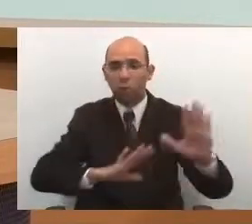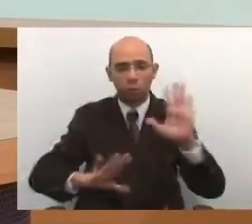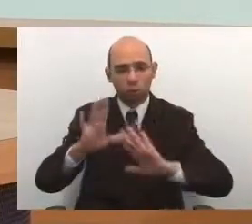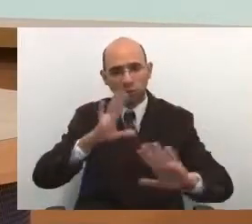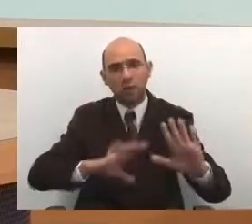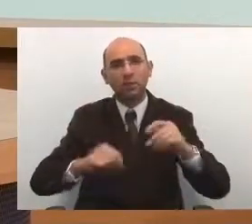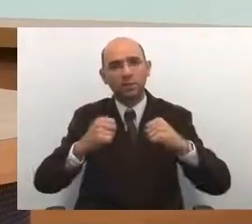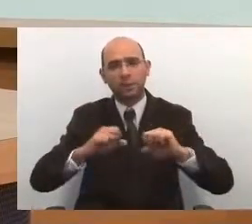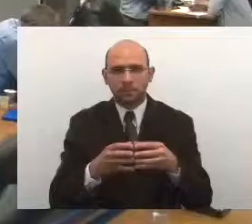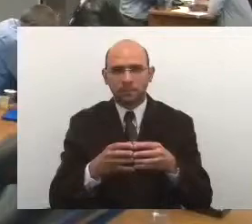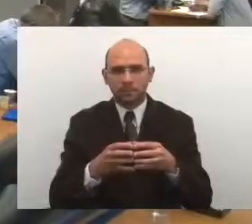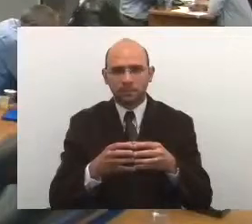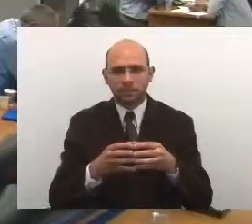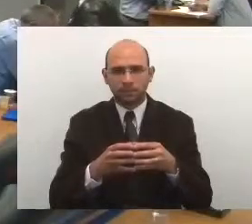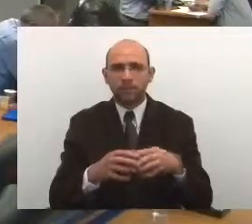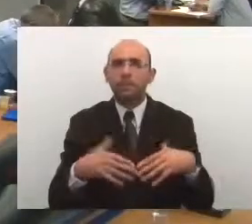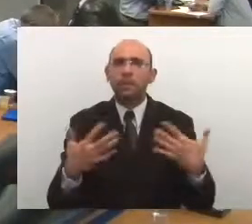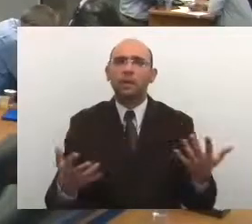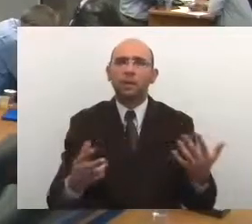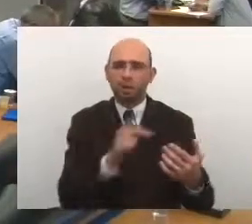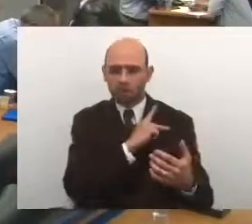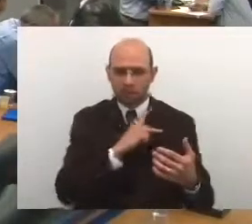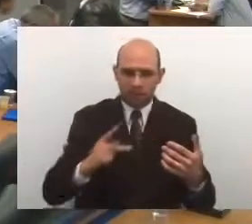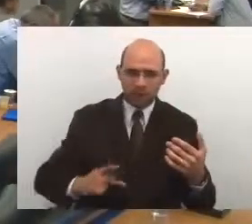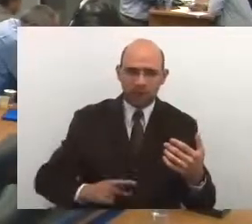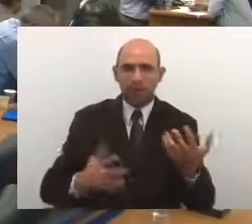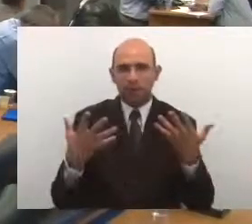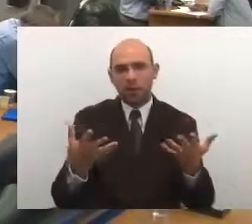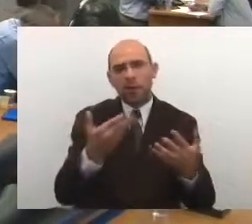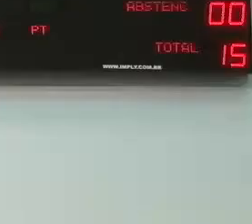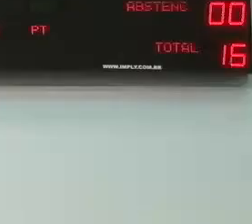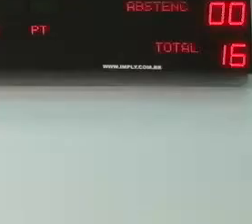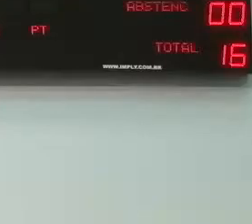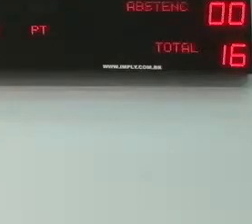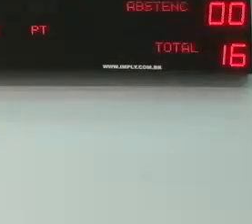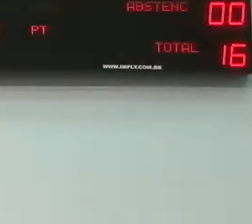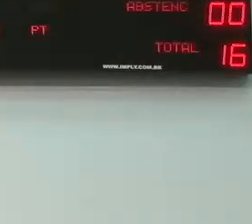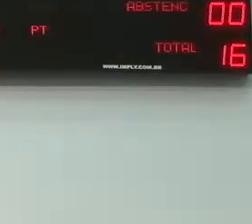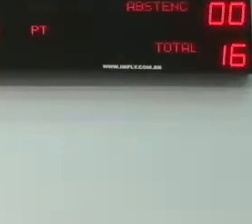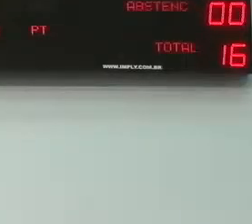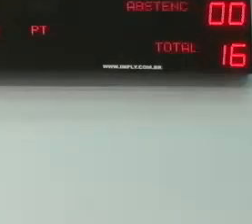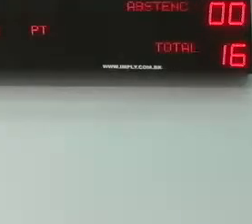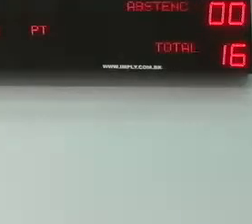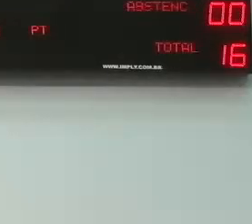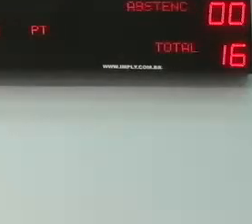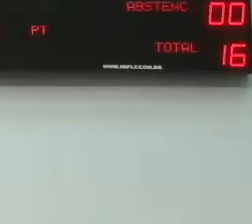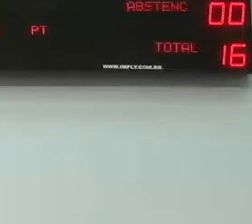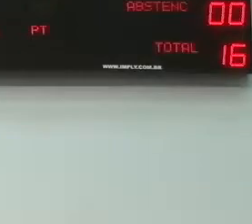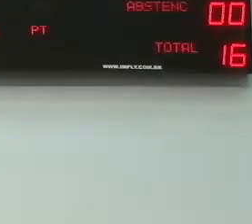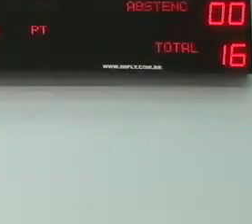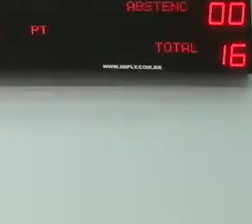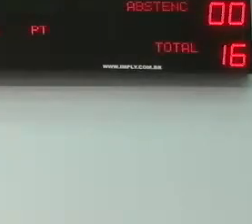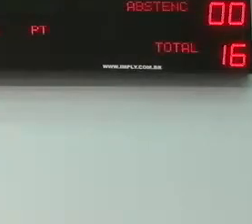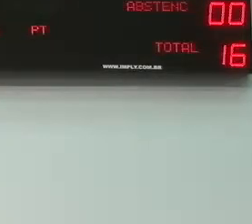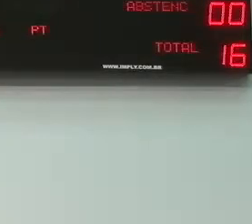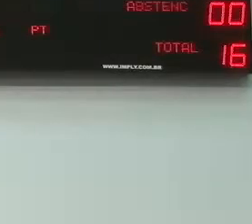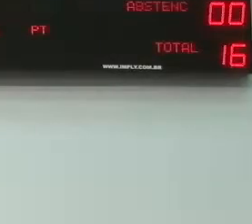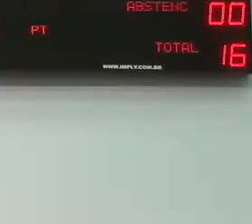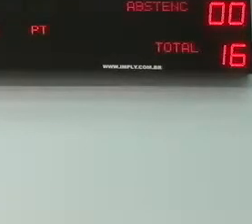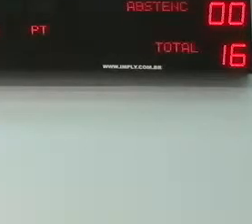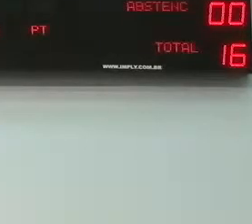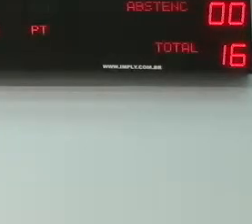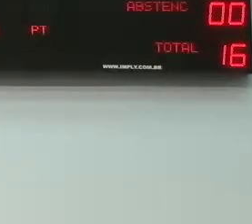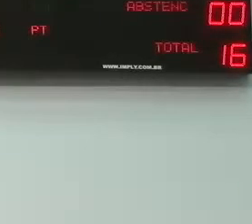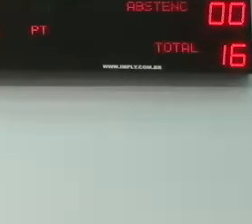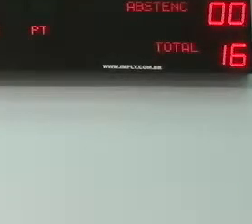com o empenho de todos. Obrigado. Durante o grande expediente, não houve votação. A ordem do dia contou com a deliberação de 3 itens